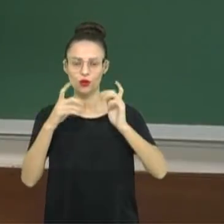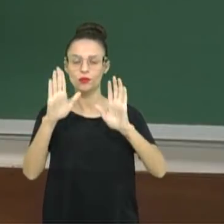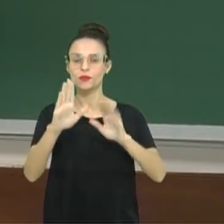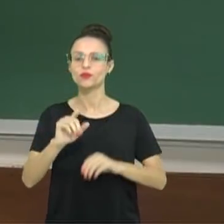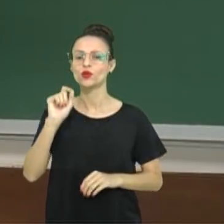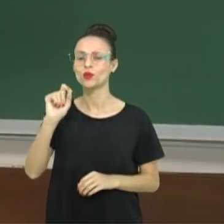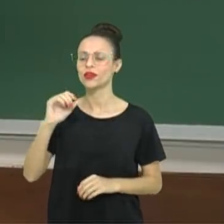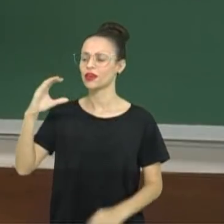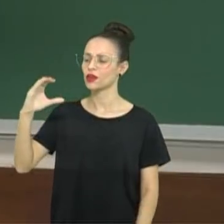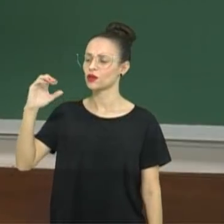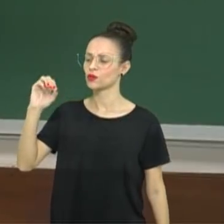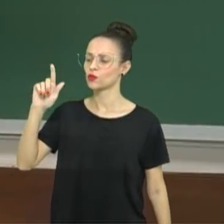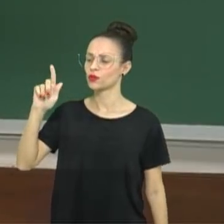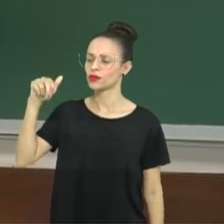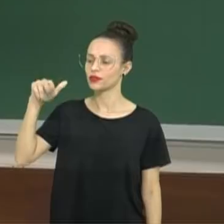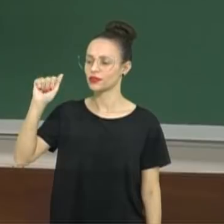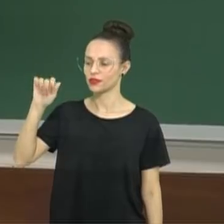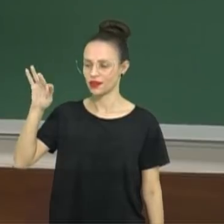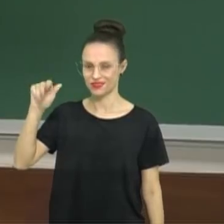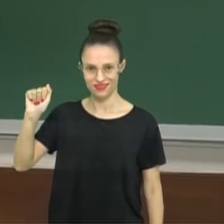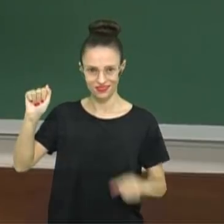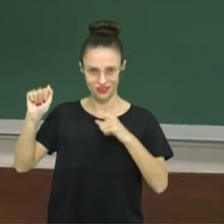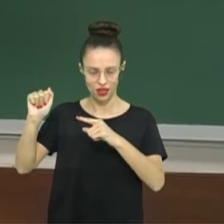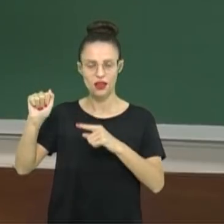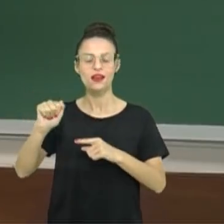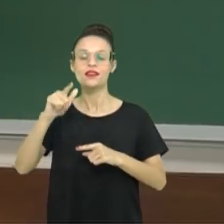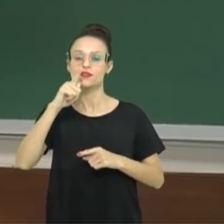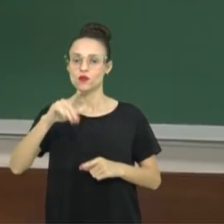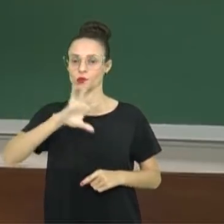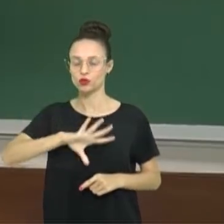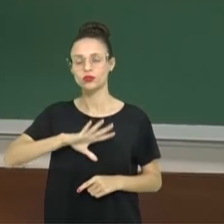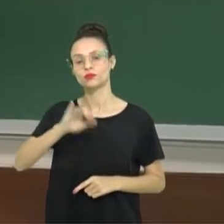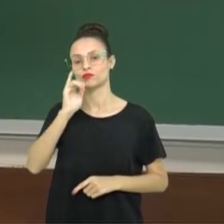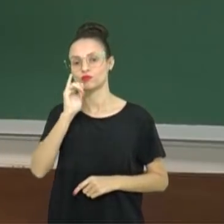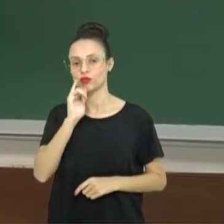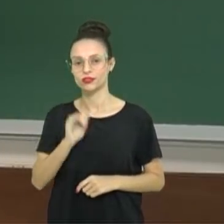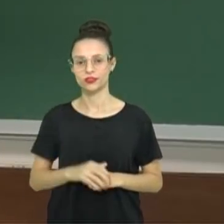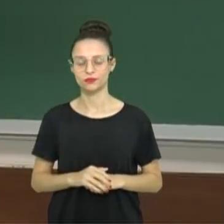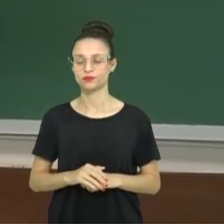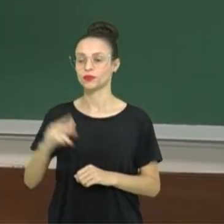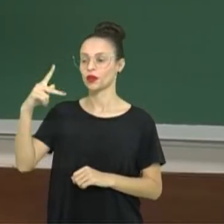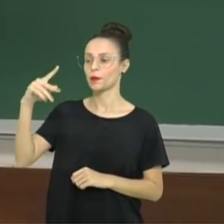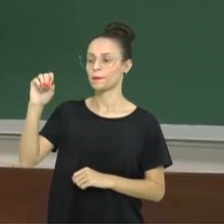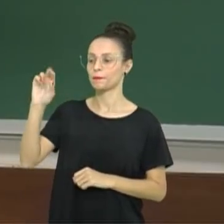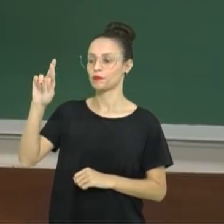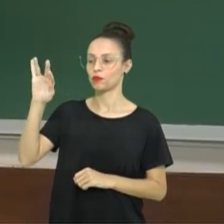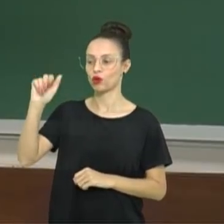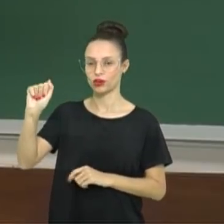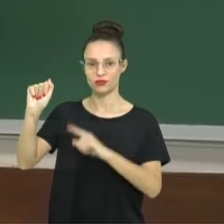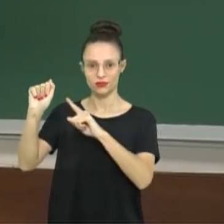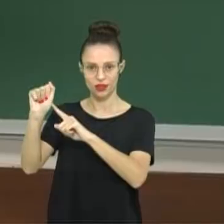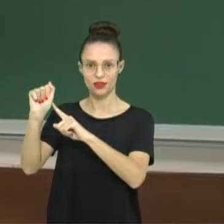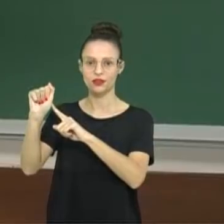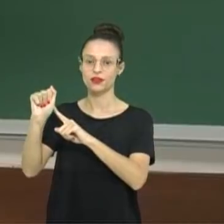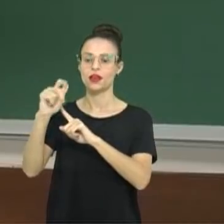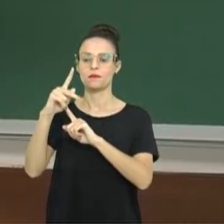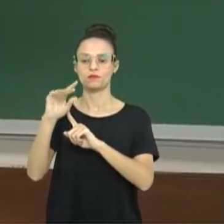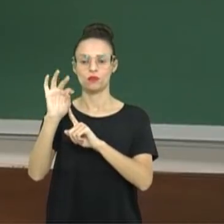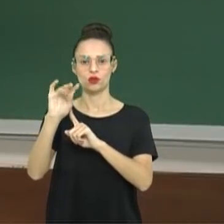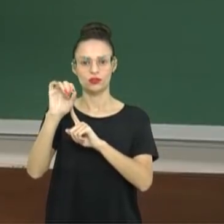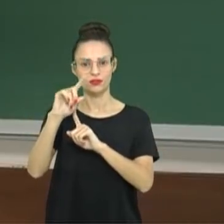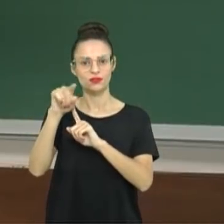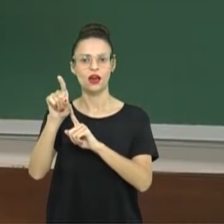que é cognato, professora? Em língua portuguesa, cognato é assim, nós temos a palavra porta. Da palavra porta nós fazemos